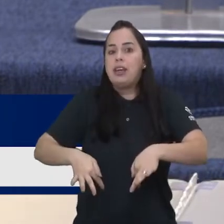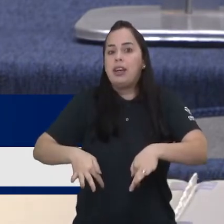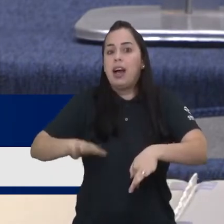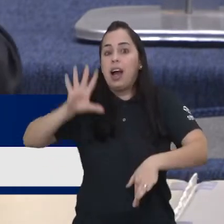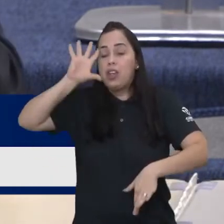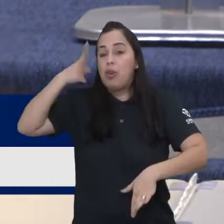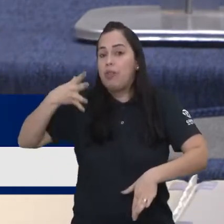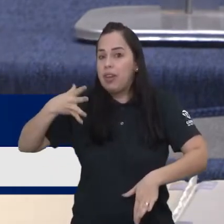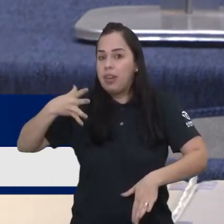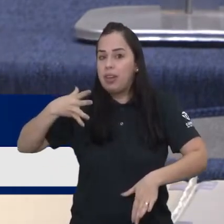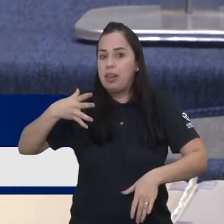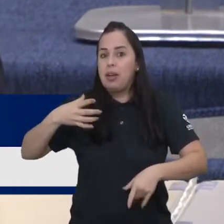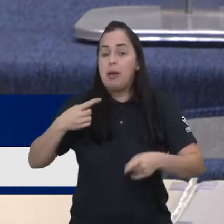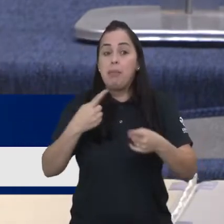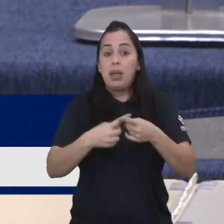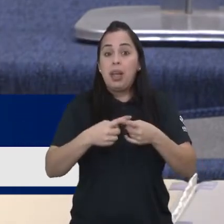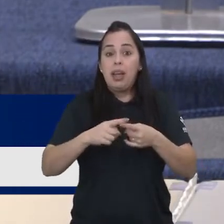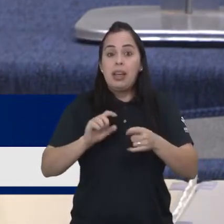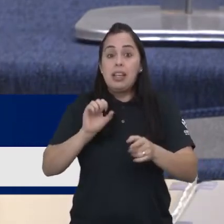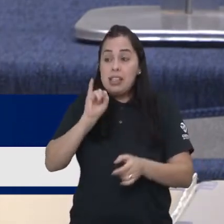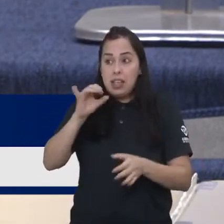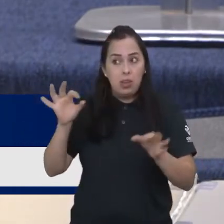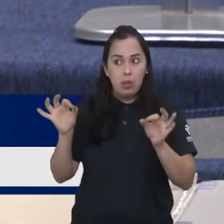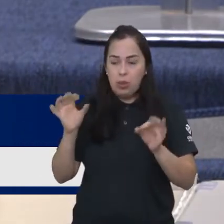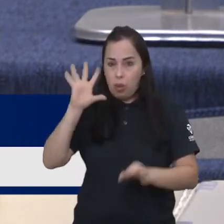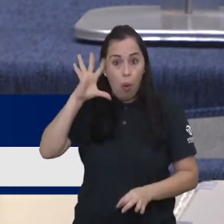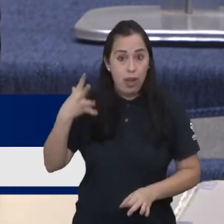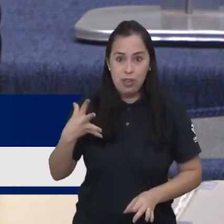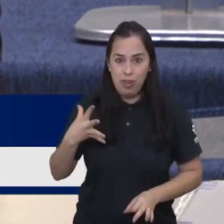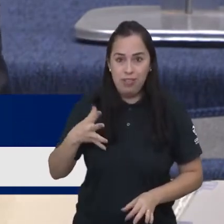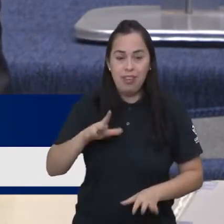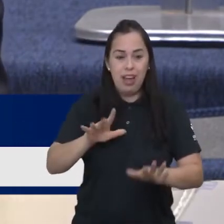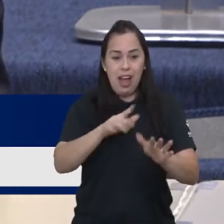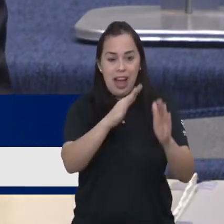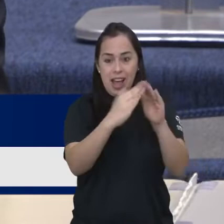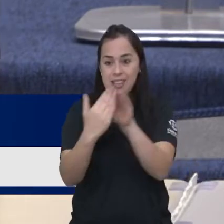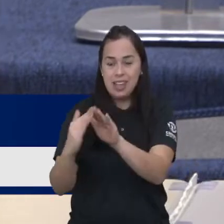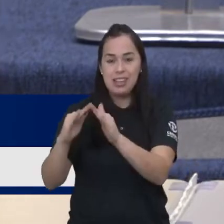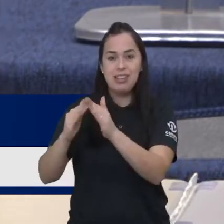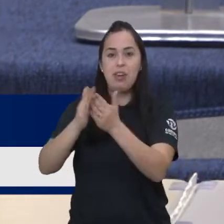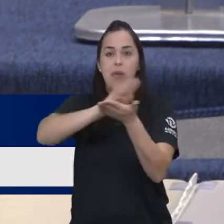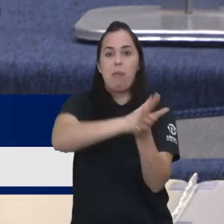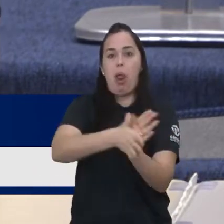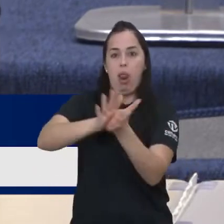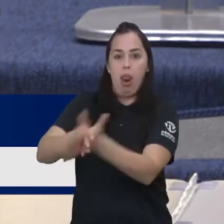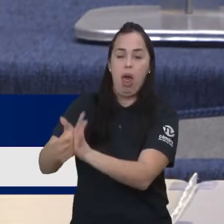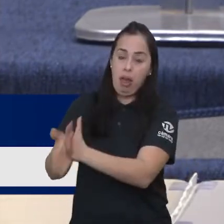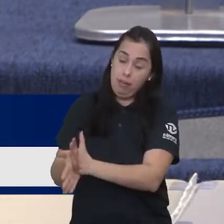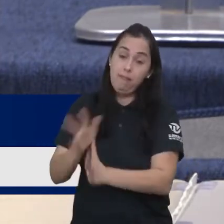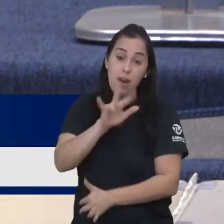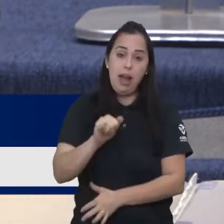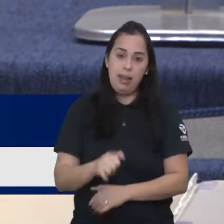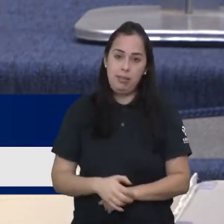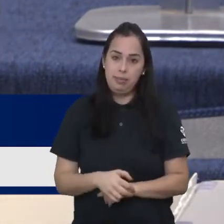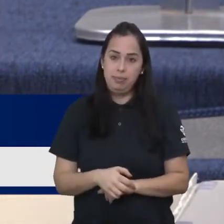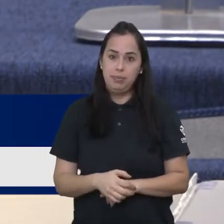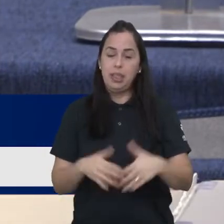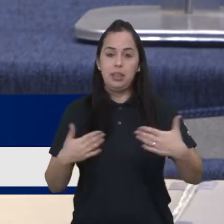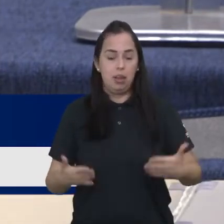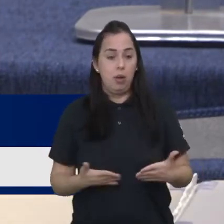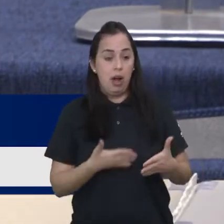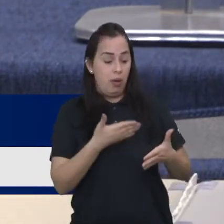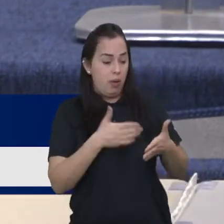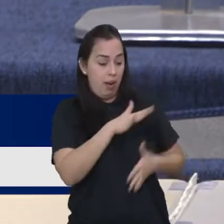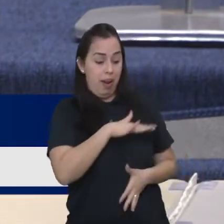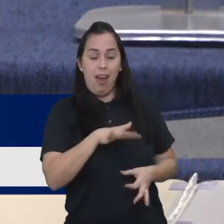situação dessas casas que estão em risco iminente de demolição. E não tem muito o que fazer. juridicamente não tem mais o que